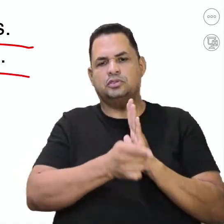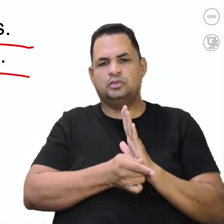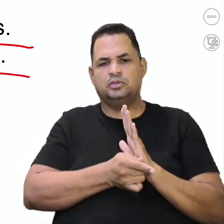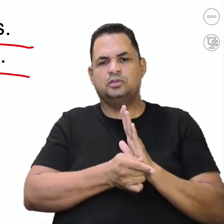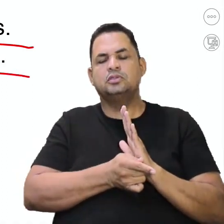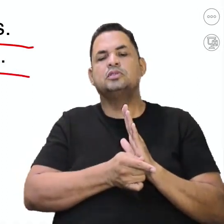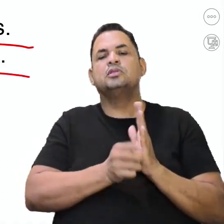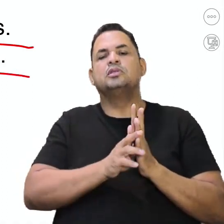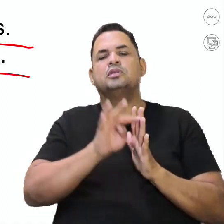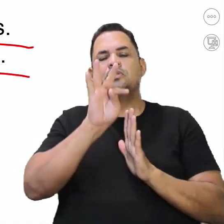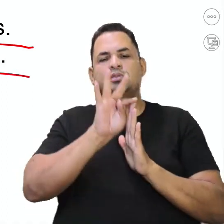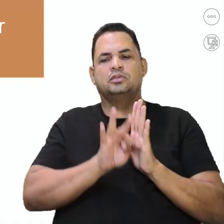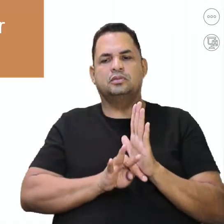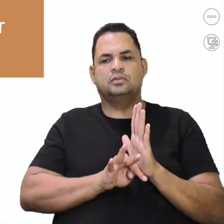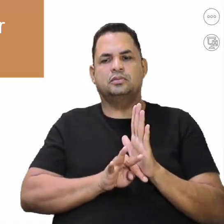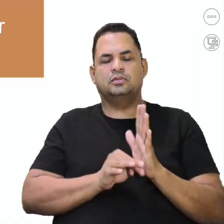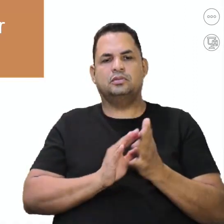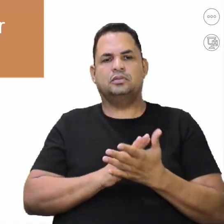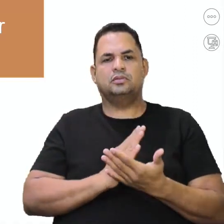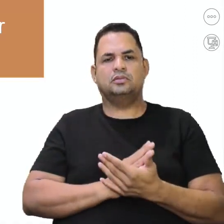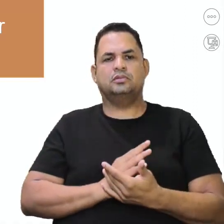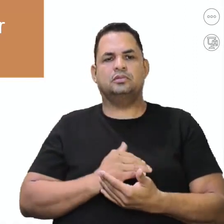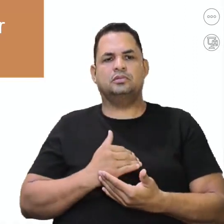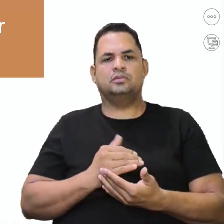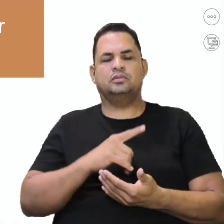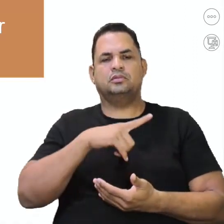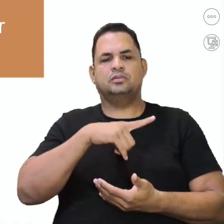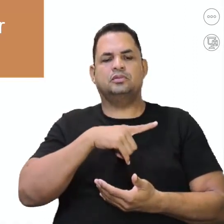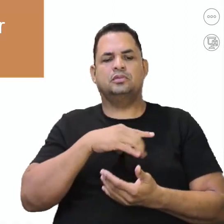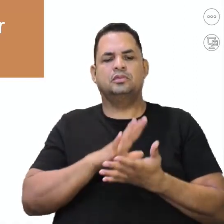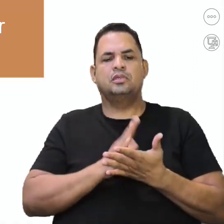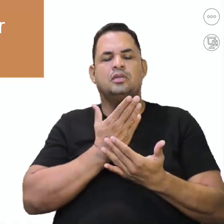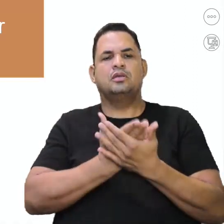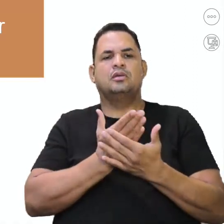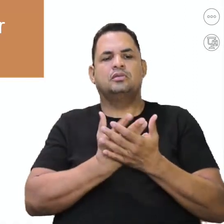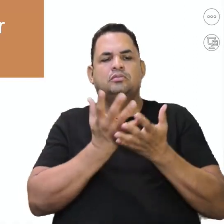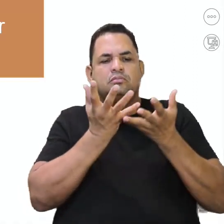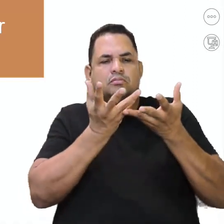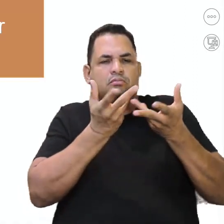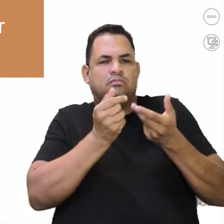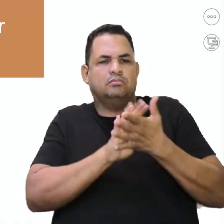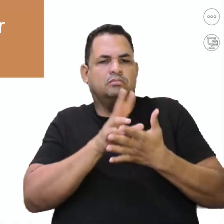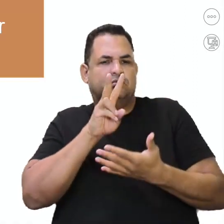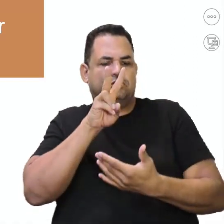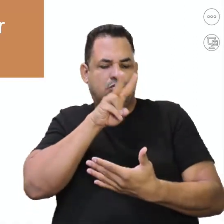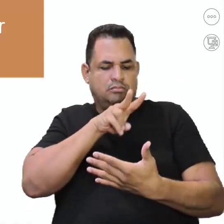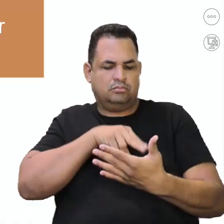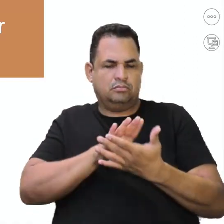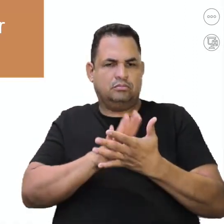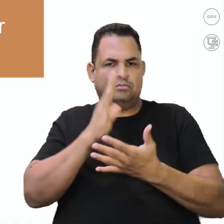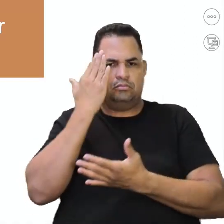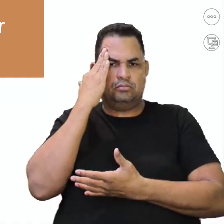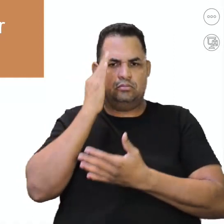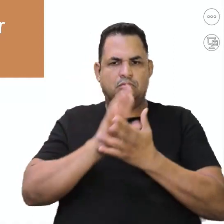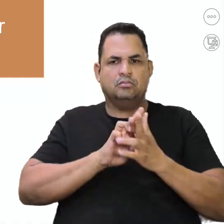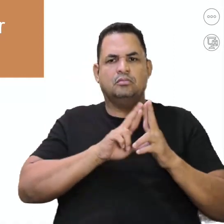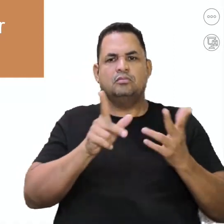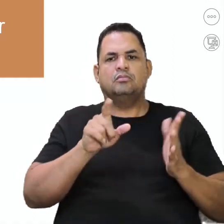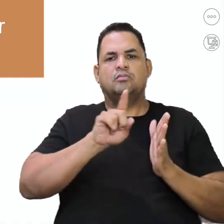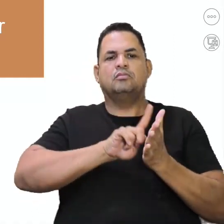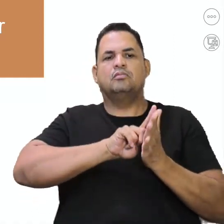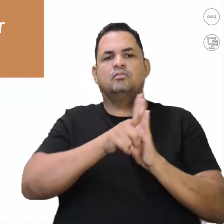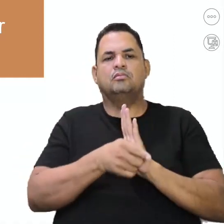textuais, certo? Vamos seguir? Toda aula tem uma habilidade. A habilidade de hoje é ler e compreender diferentes